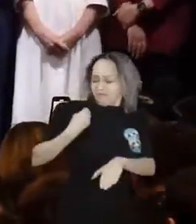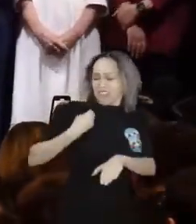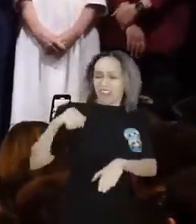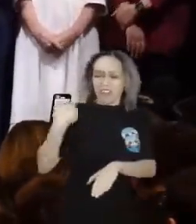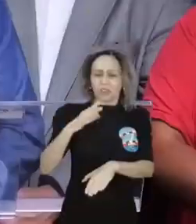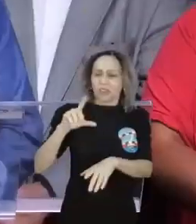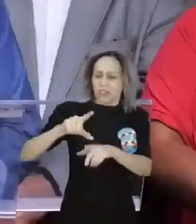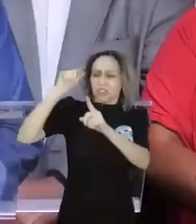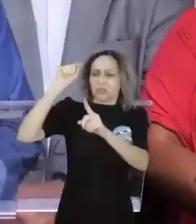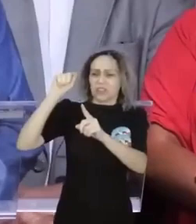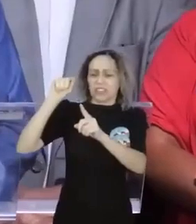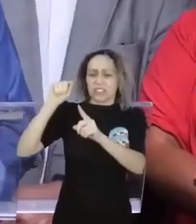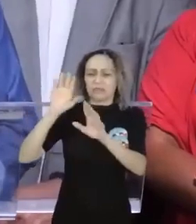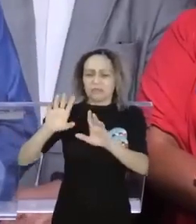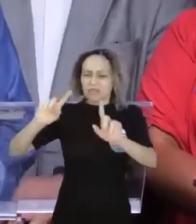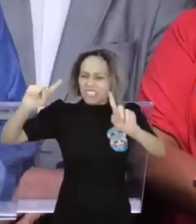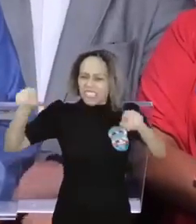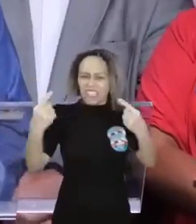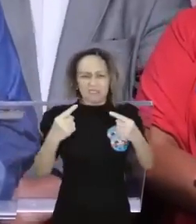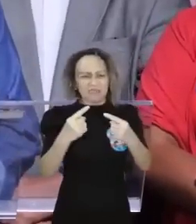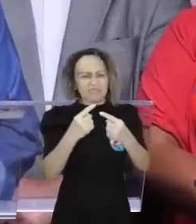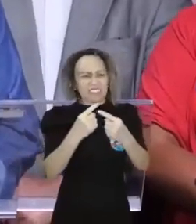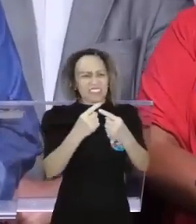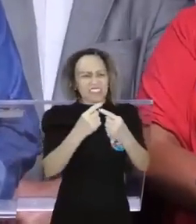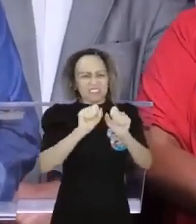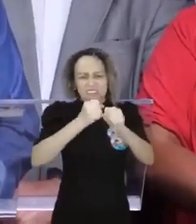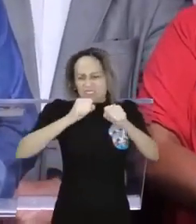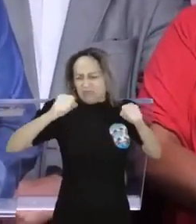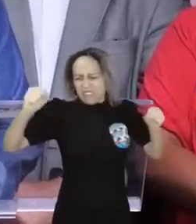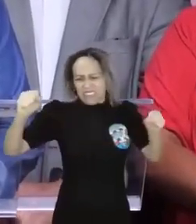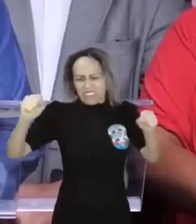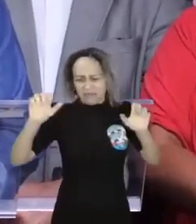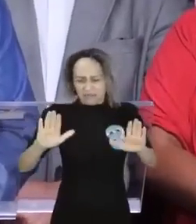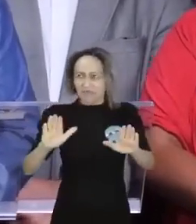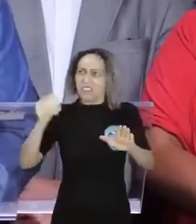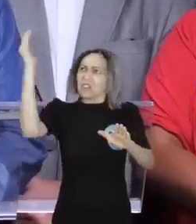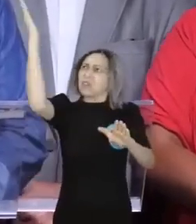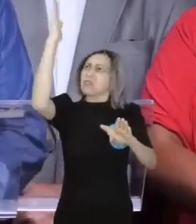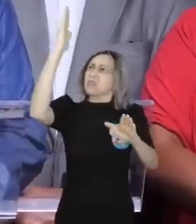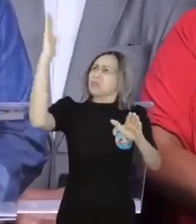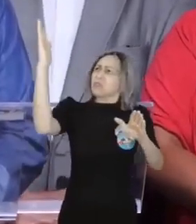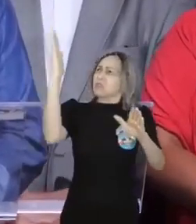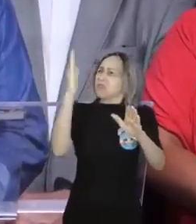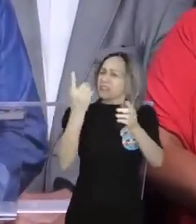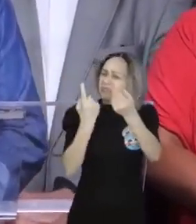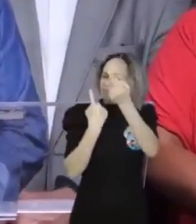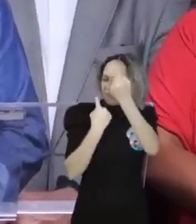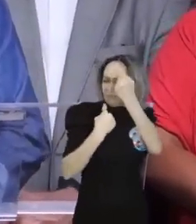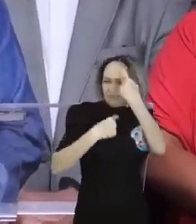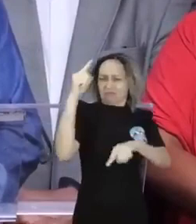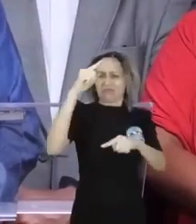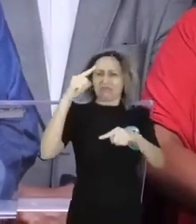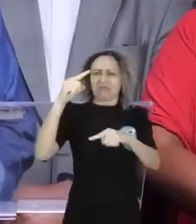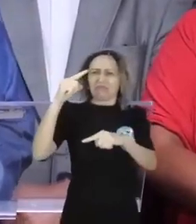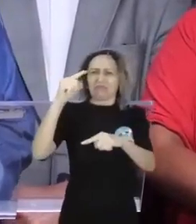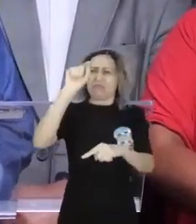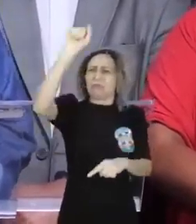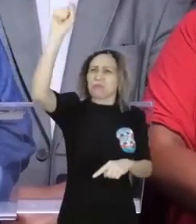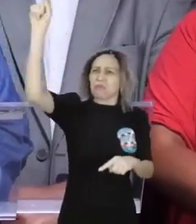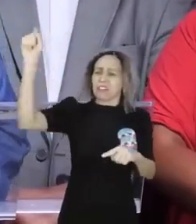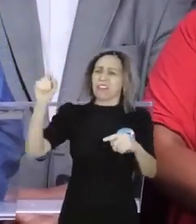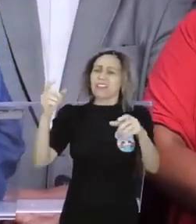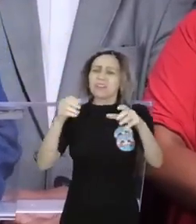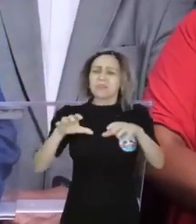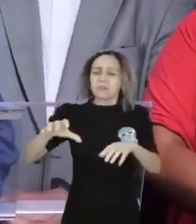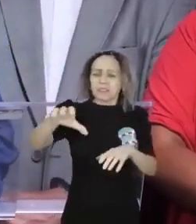O desafio é imenso. É preciso reconstruir este país com todas as suas dimensões, na política, na